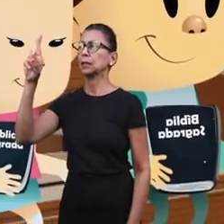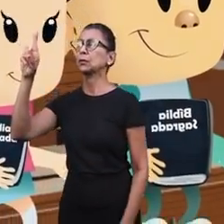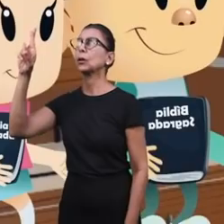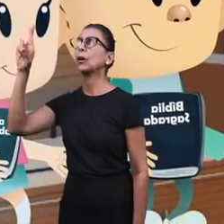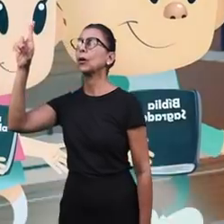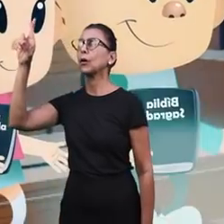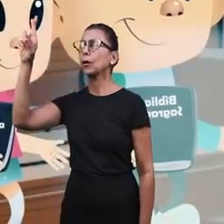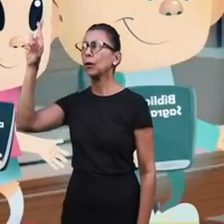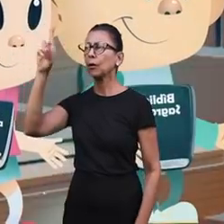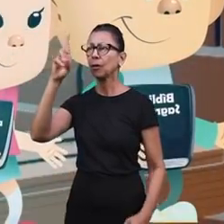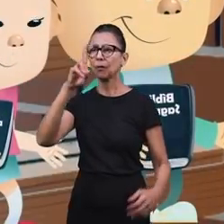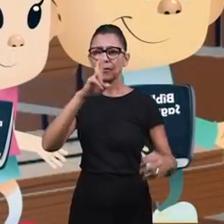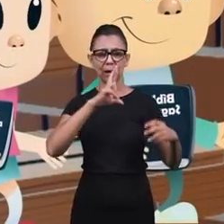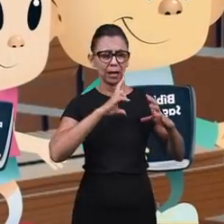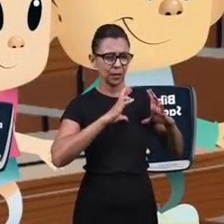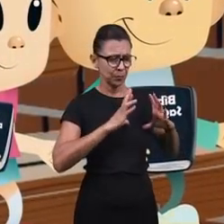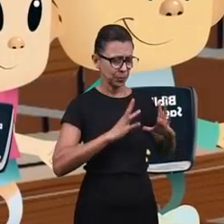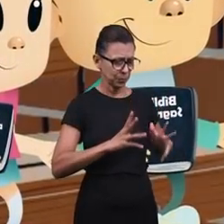clamar, e o